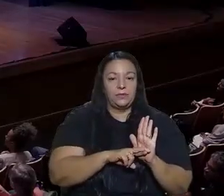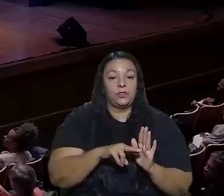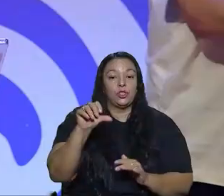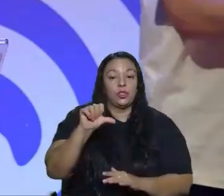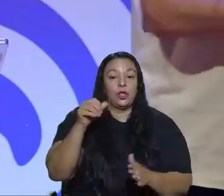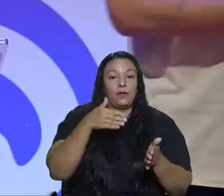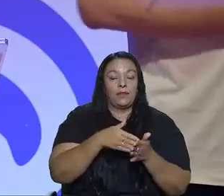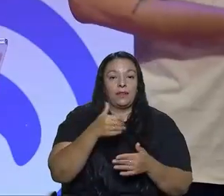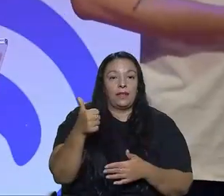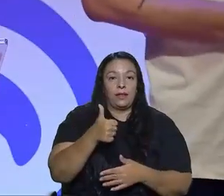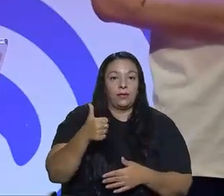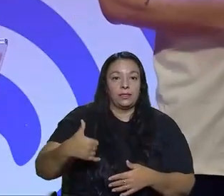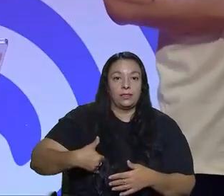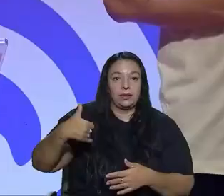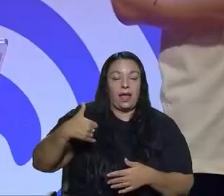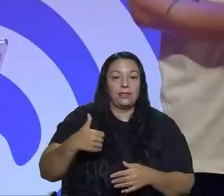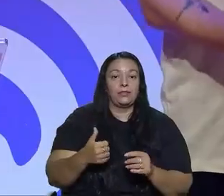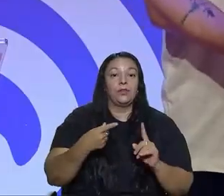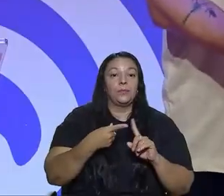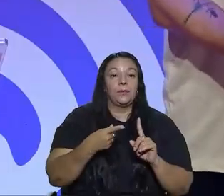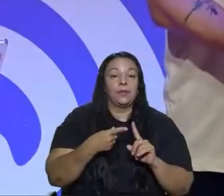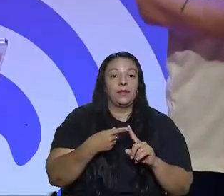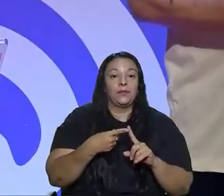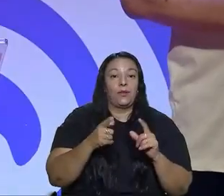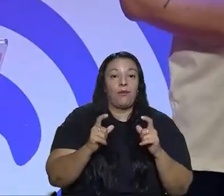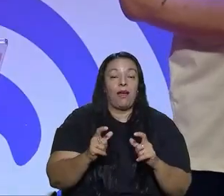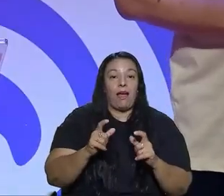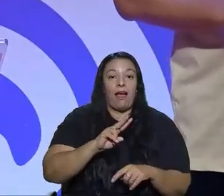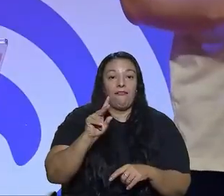9 a 11 anos. E o primeiro lugar vai para